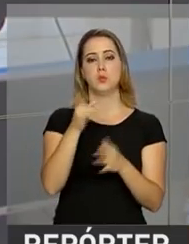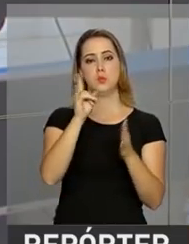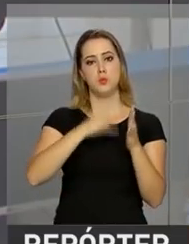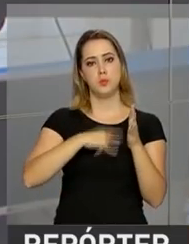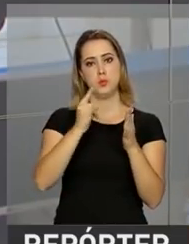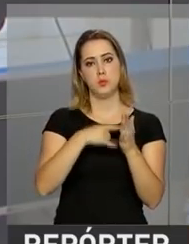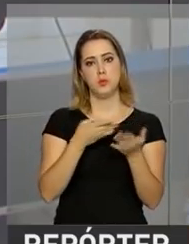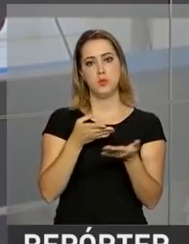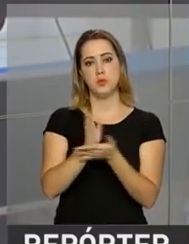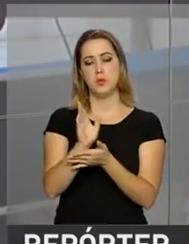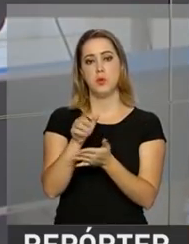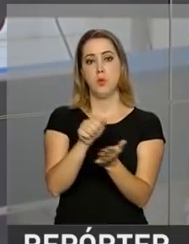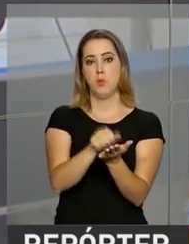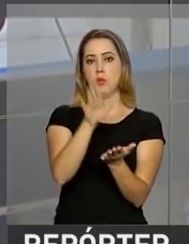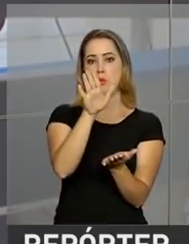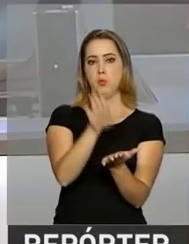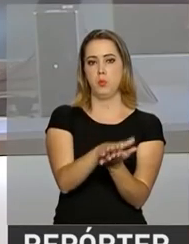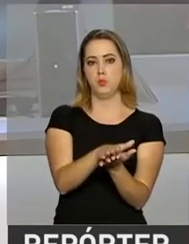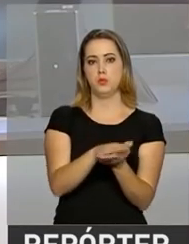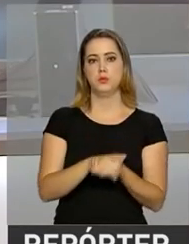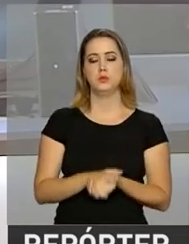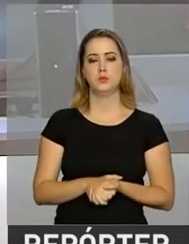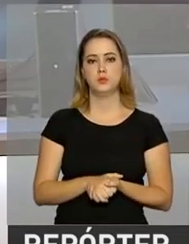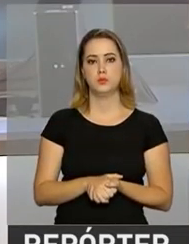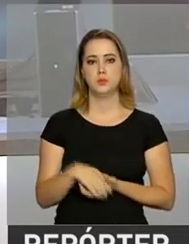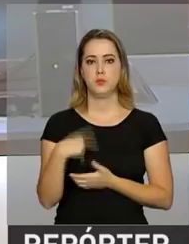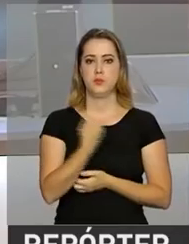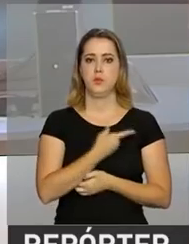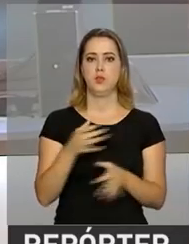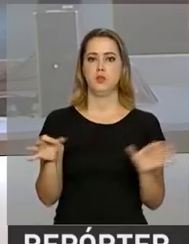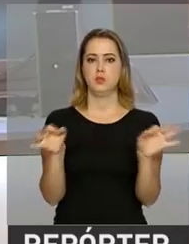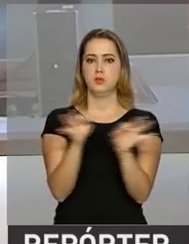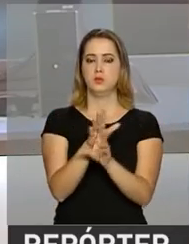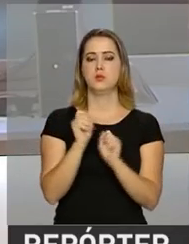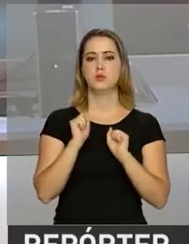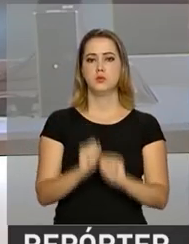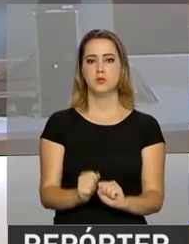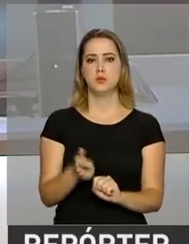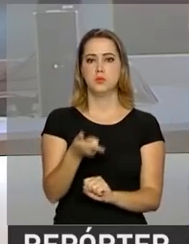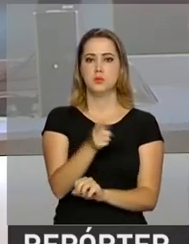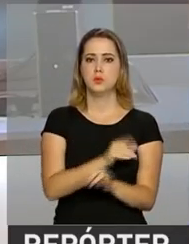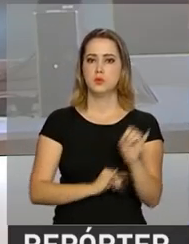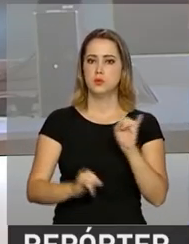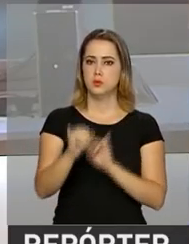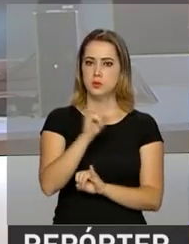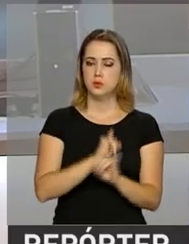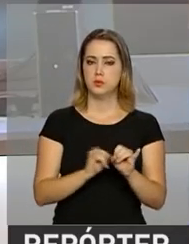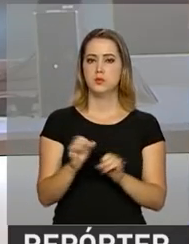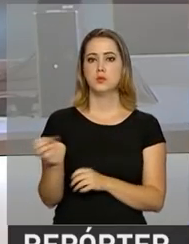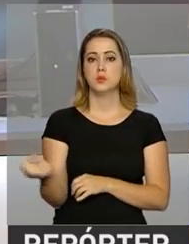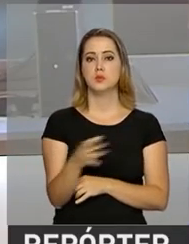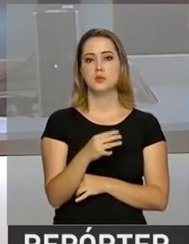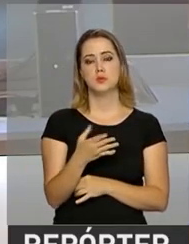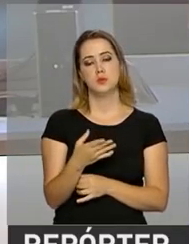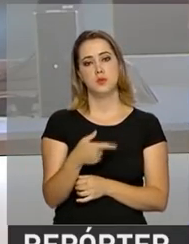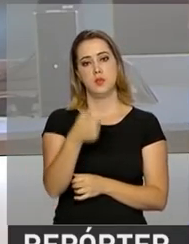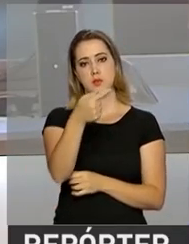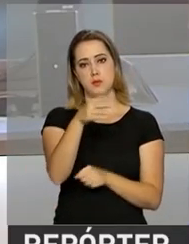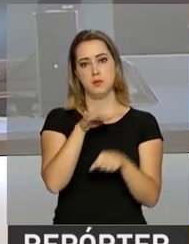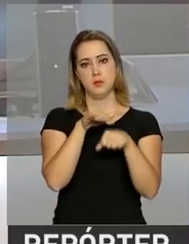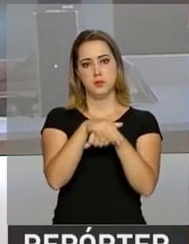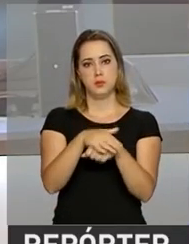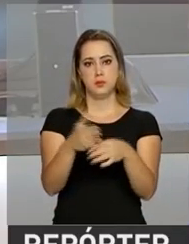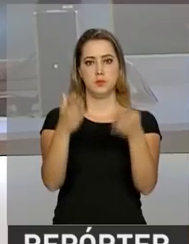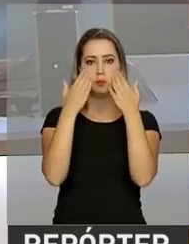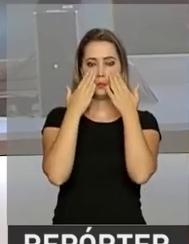documentos passam a ser emitidos com multa nós ficamos por aqui podemos voltar a qualquer momento com novas informações ou então às